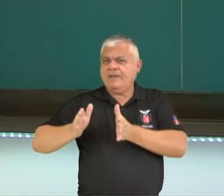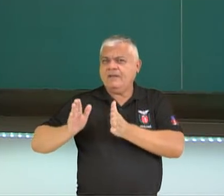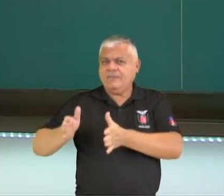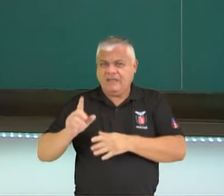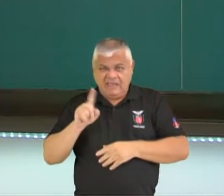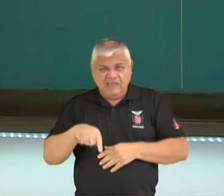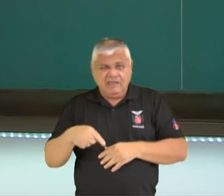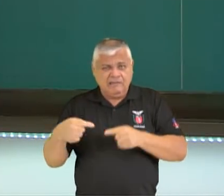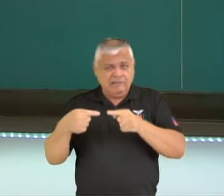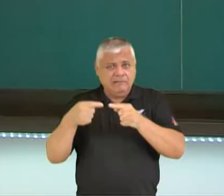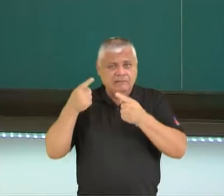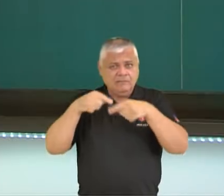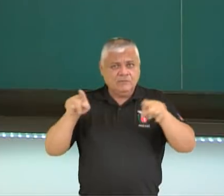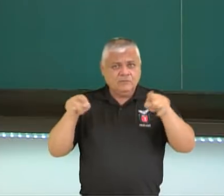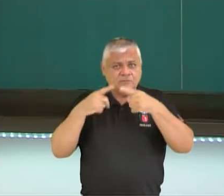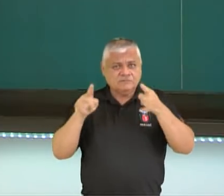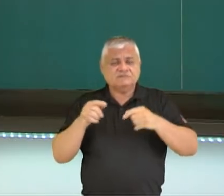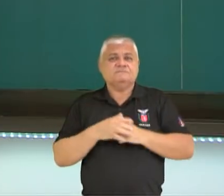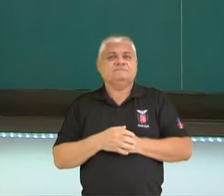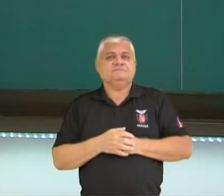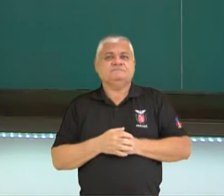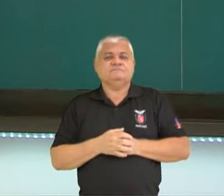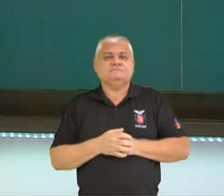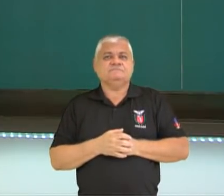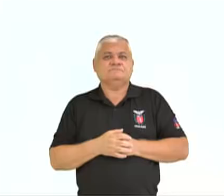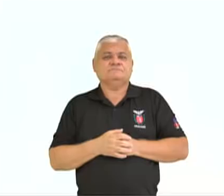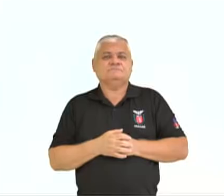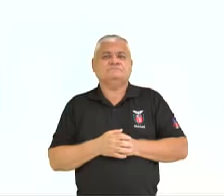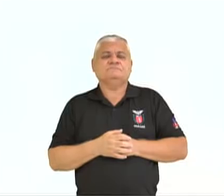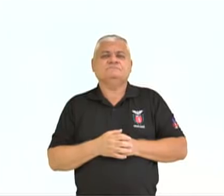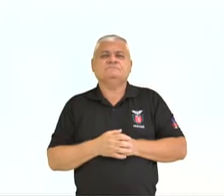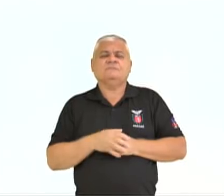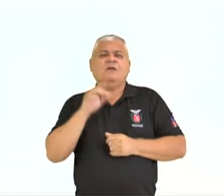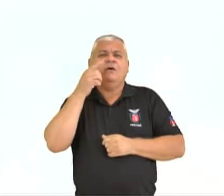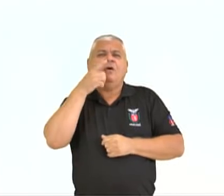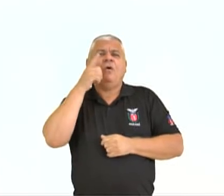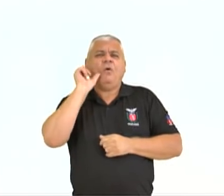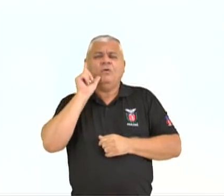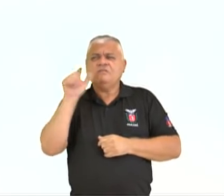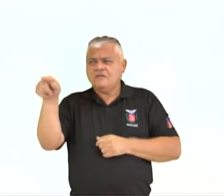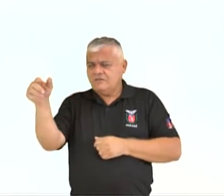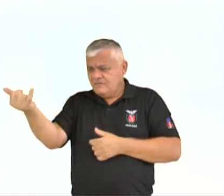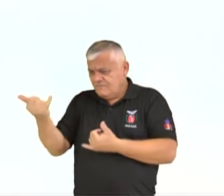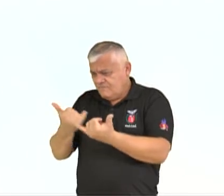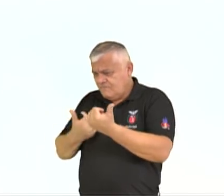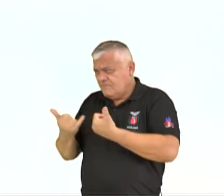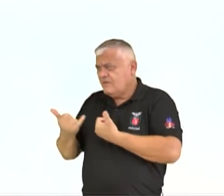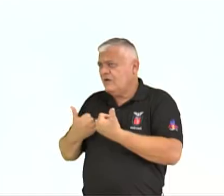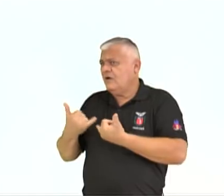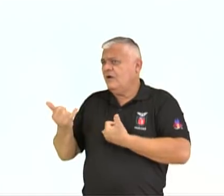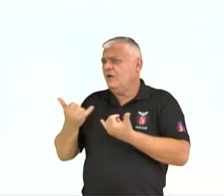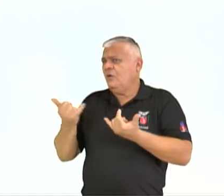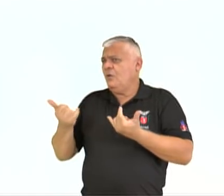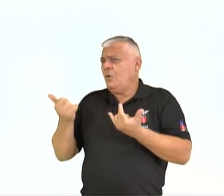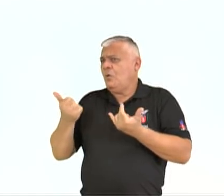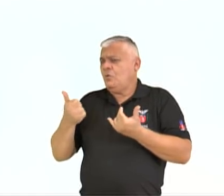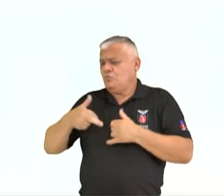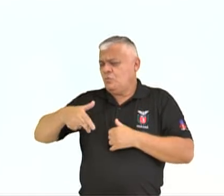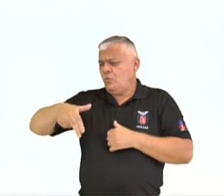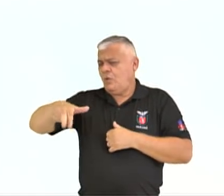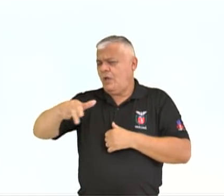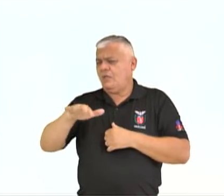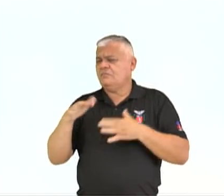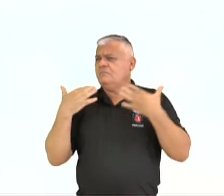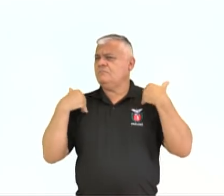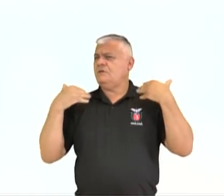ver isso vamos lá E ontem você ontem me falou que não anda nem passeia